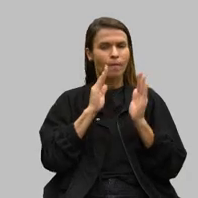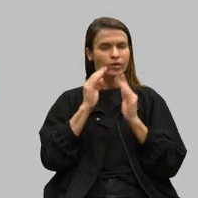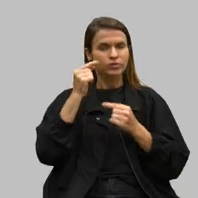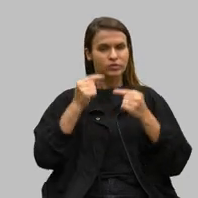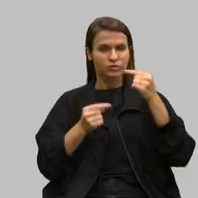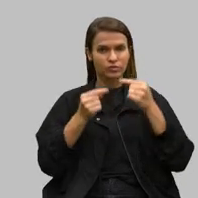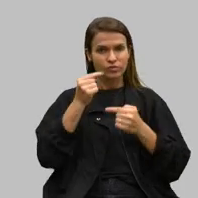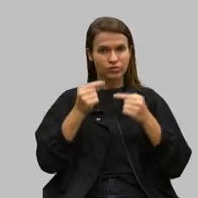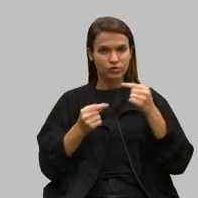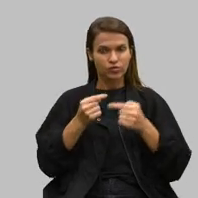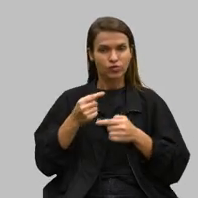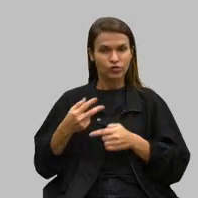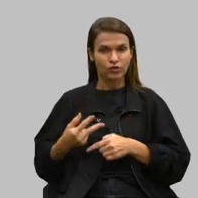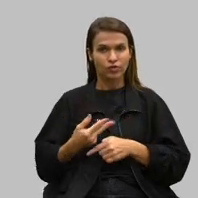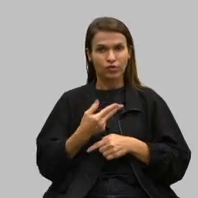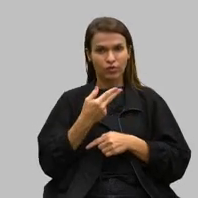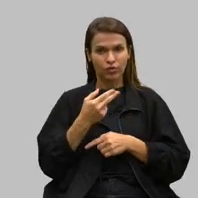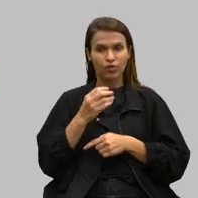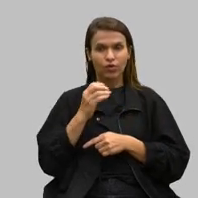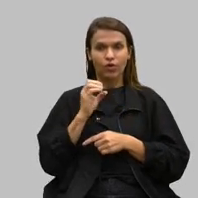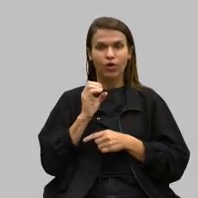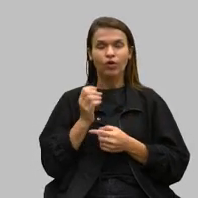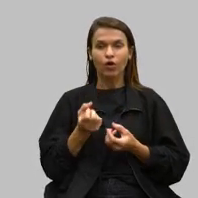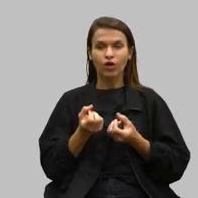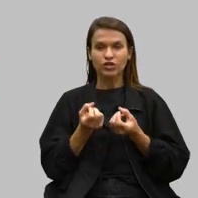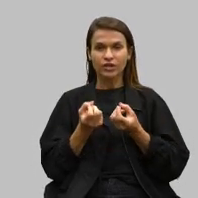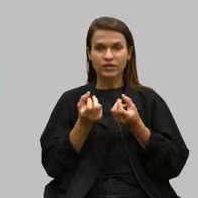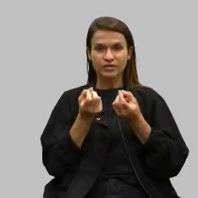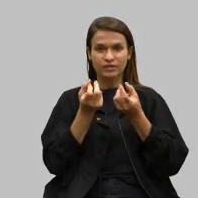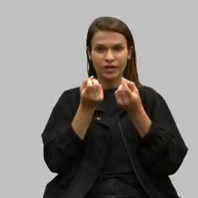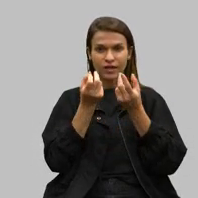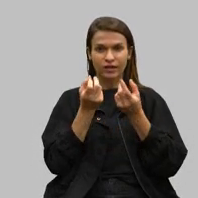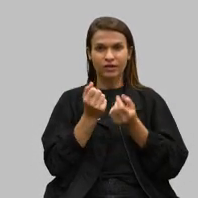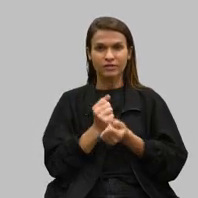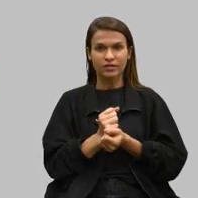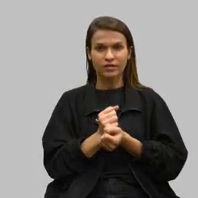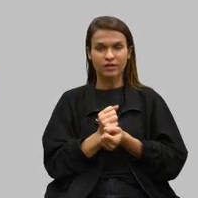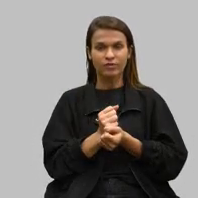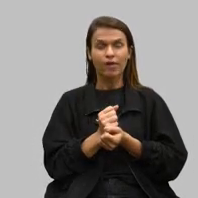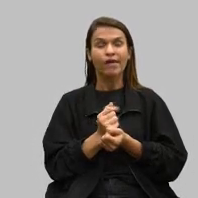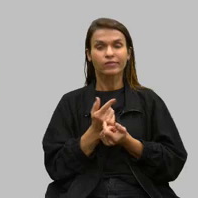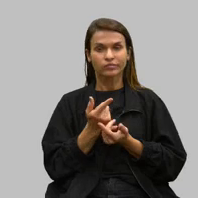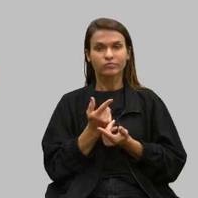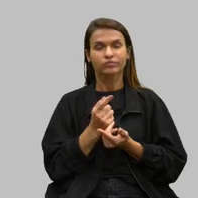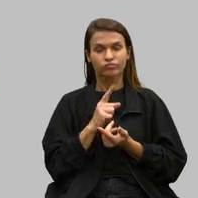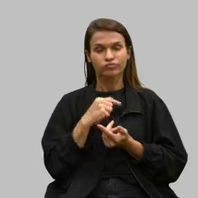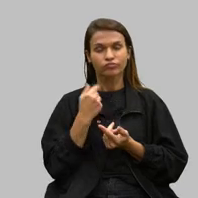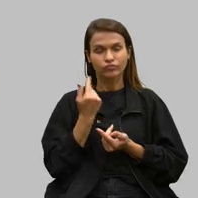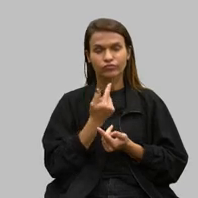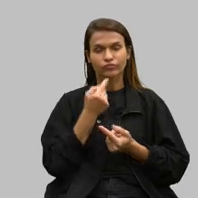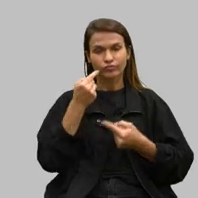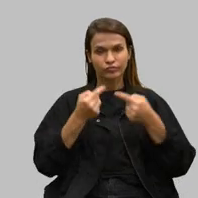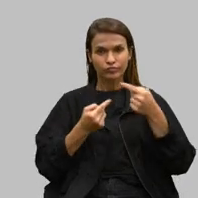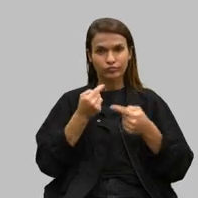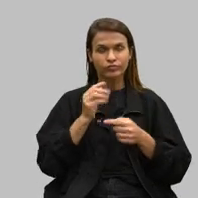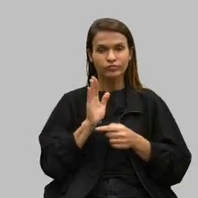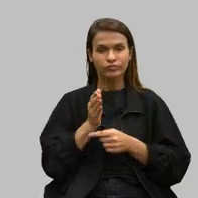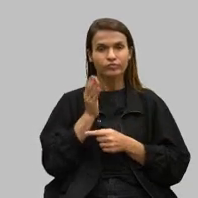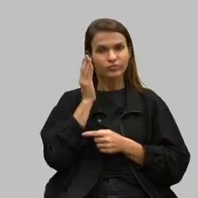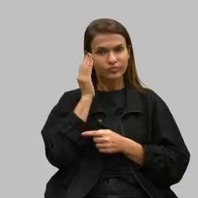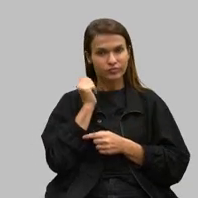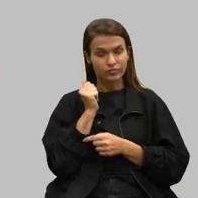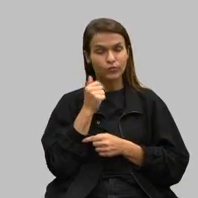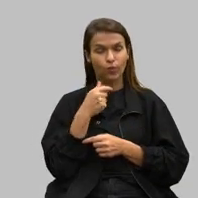cirurgias oncológicas para dentro do Opera Mais, a minha equipe está toda me ouvindo agora falar isso, então eles já sabem o que eu estou